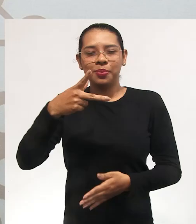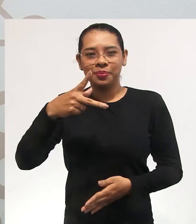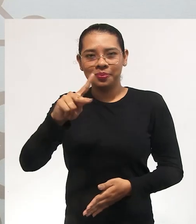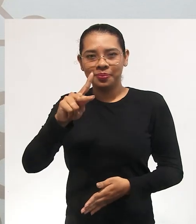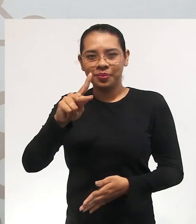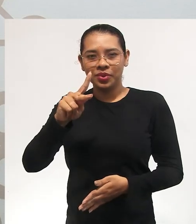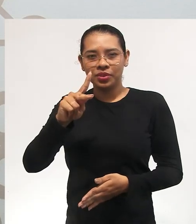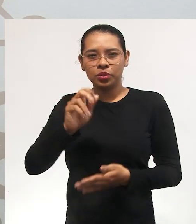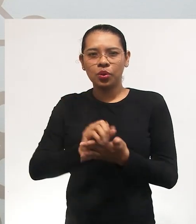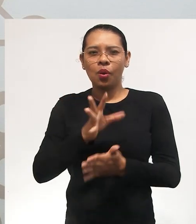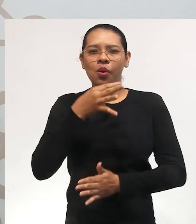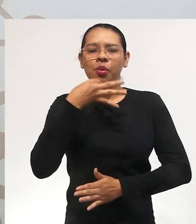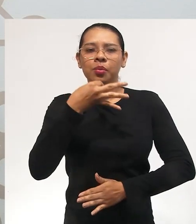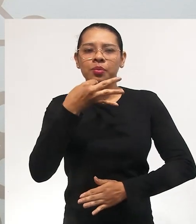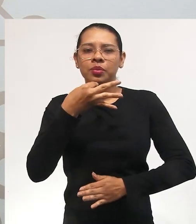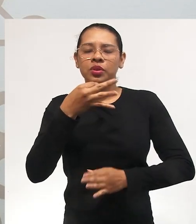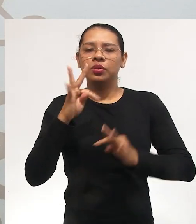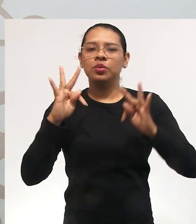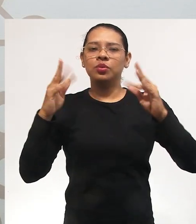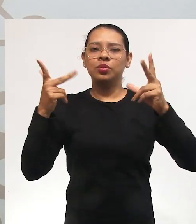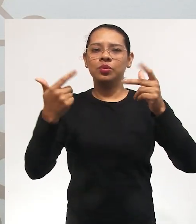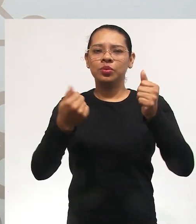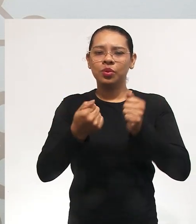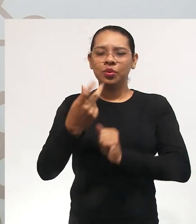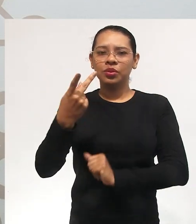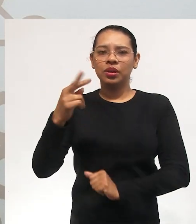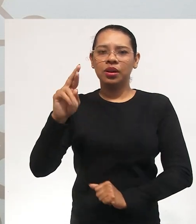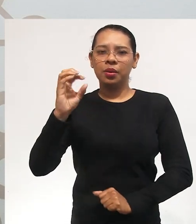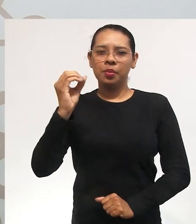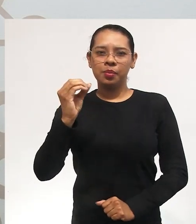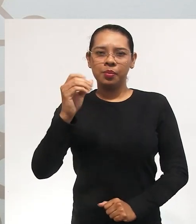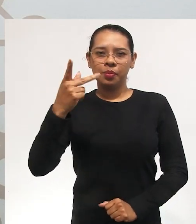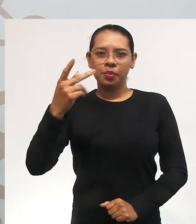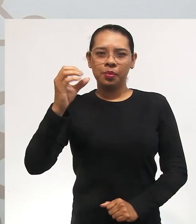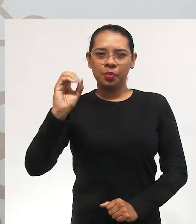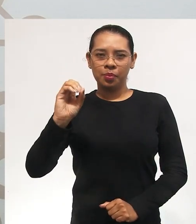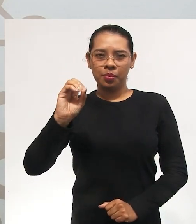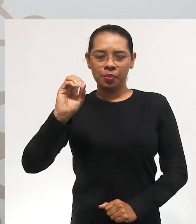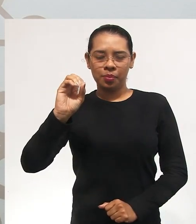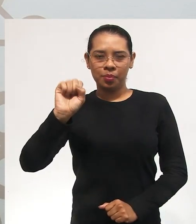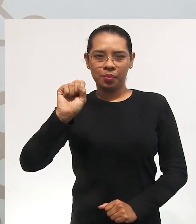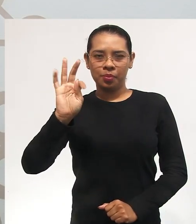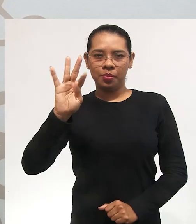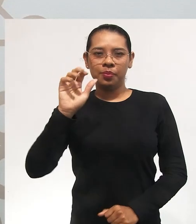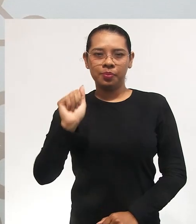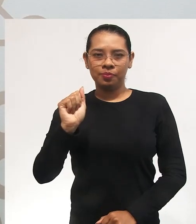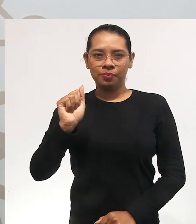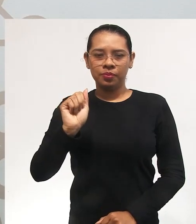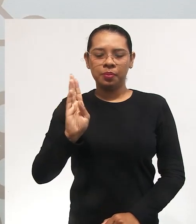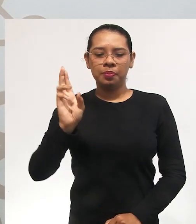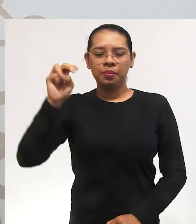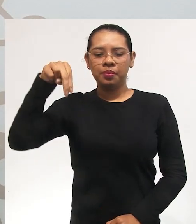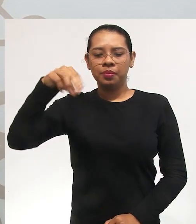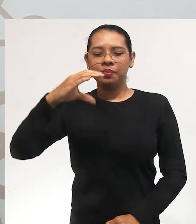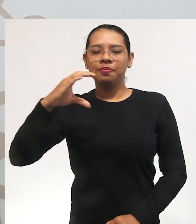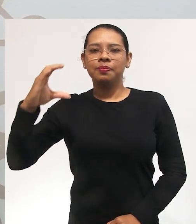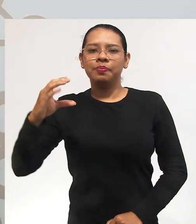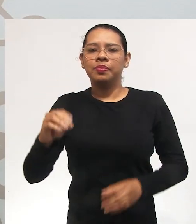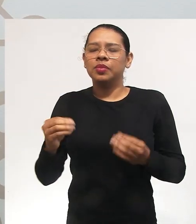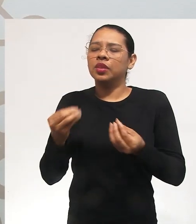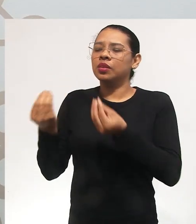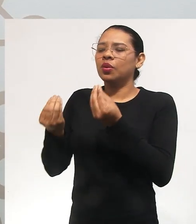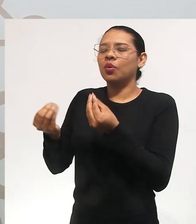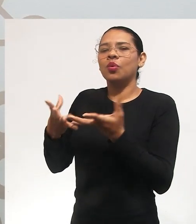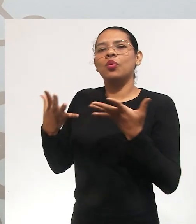o seu ponto de vista a respeito da proposta, né, que está lá na BNCC,